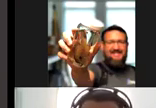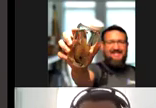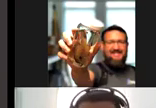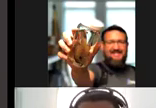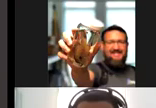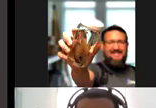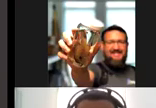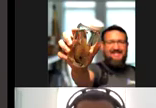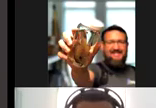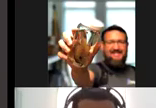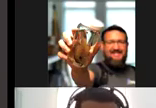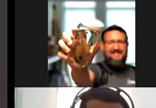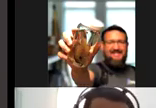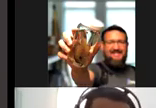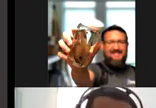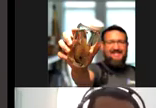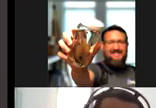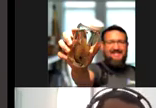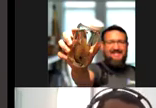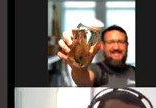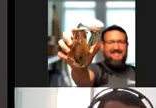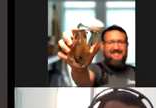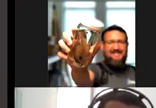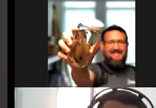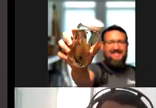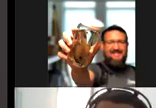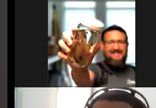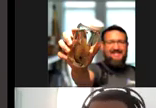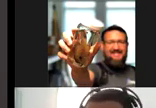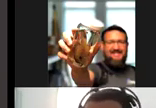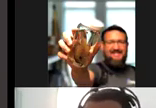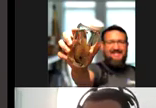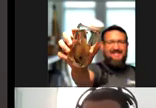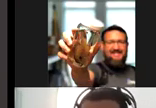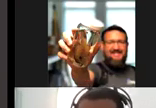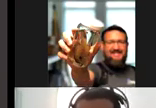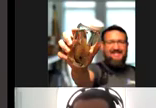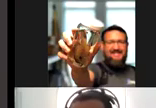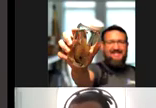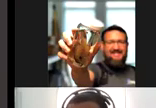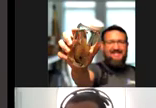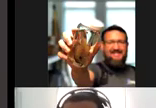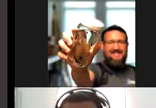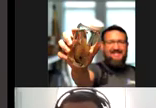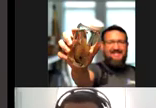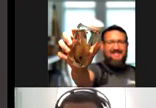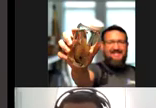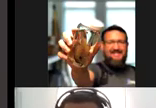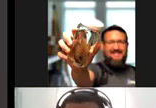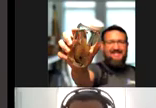porque são muitas coisas. Mas é importante que isso não assuste a gente, né? Que isso não impeça que esses modelos